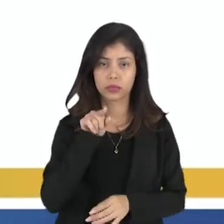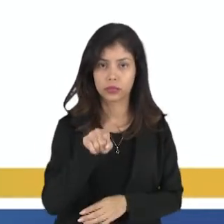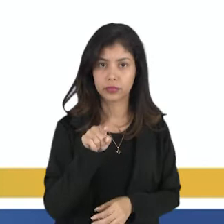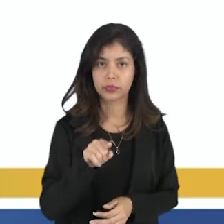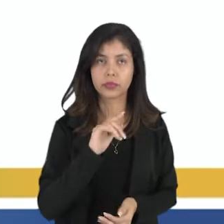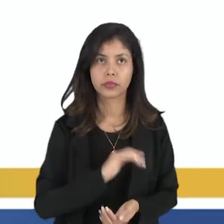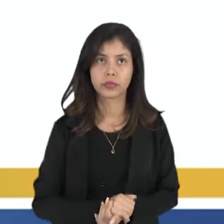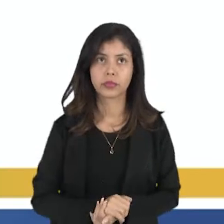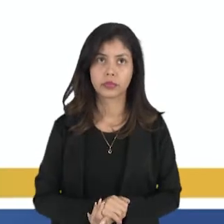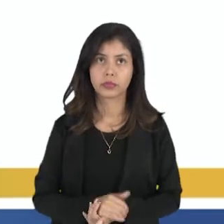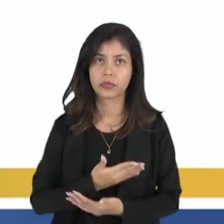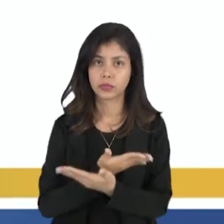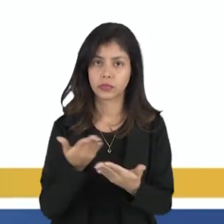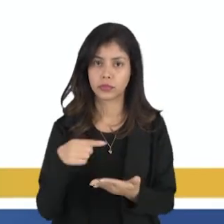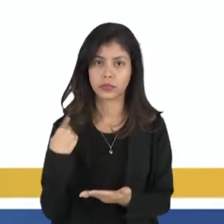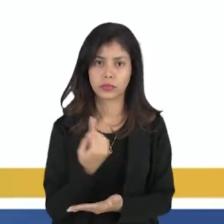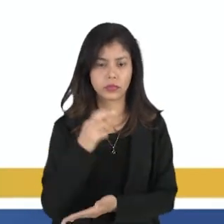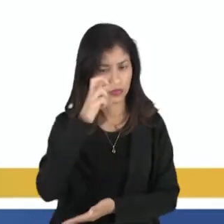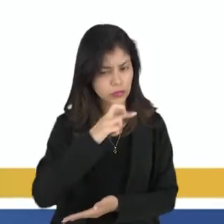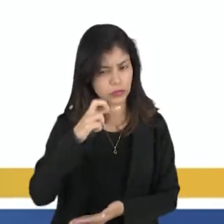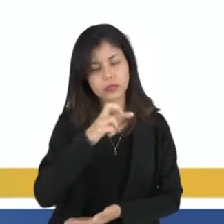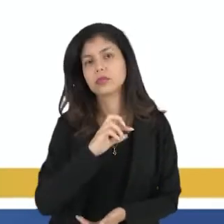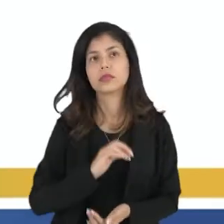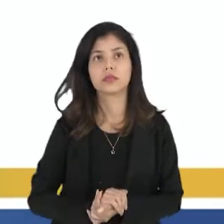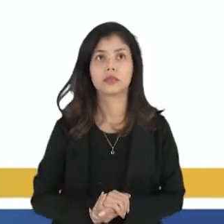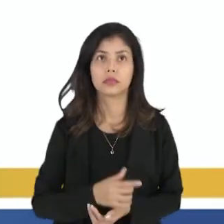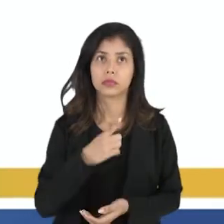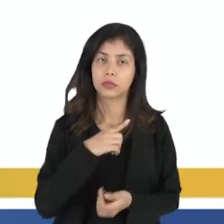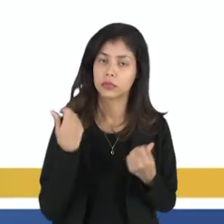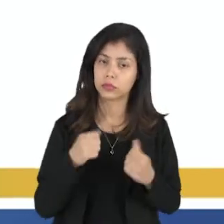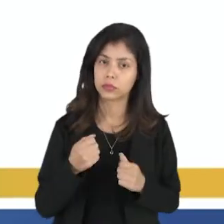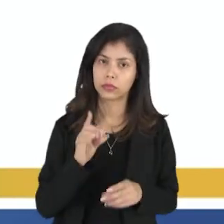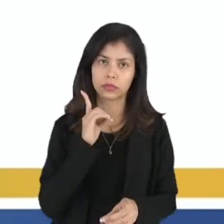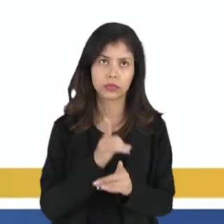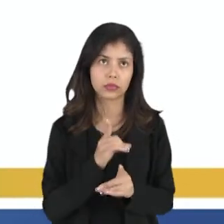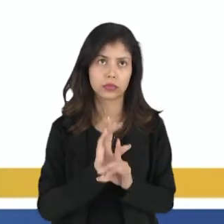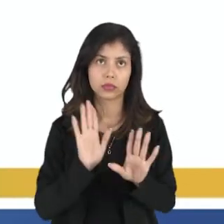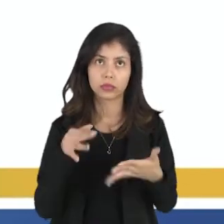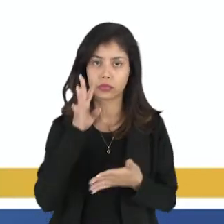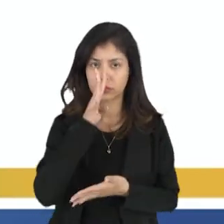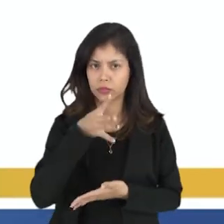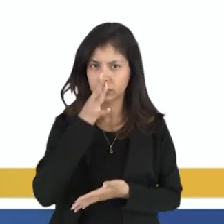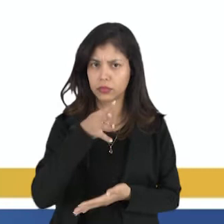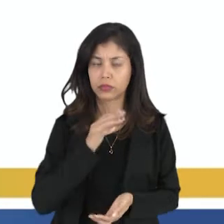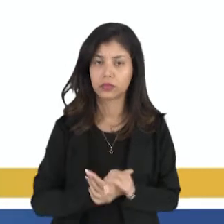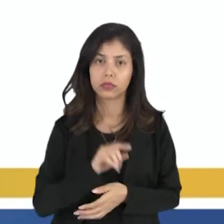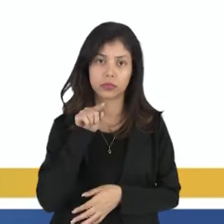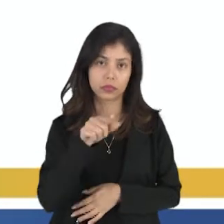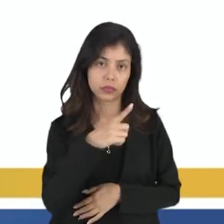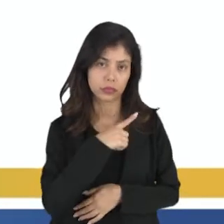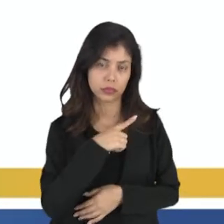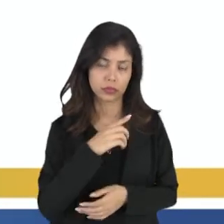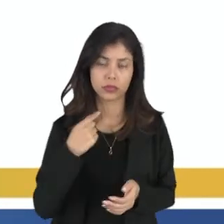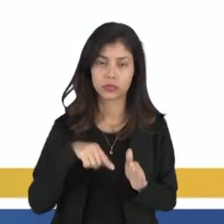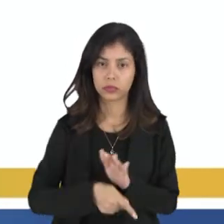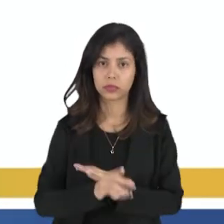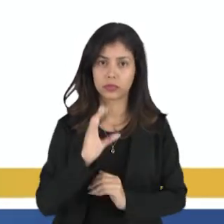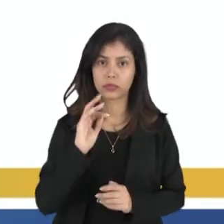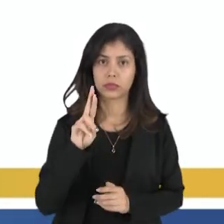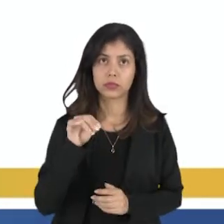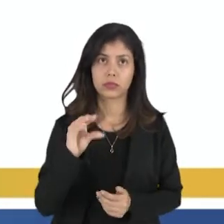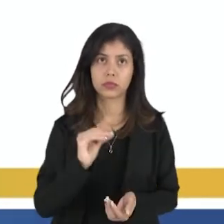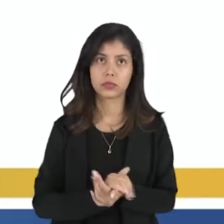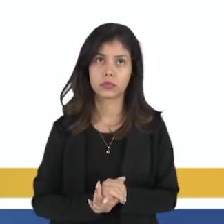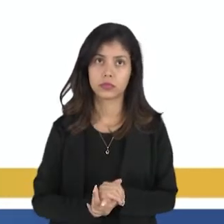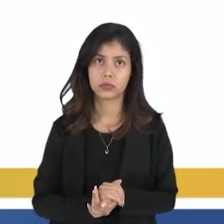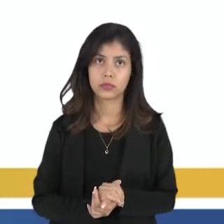cartoon para a nossa análise. E aí nós temos que descobrir qual é a crítica que há nesse cartoon. Nós temos